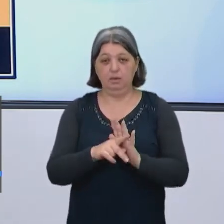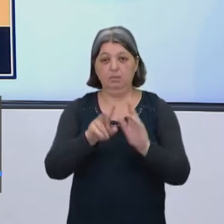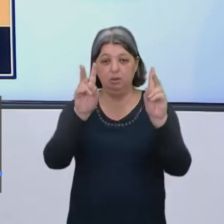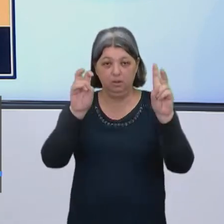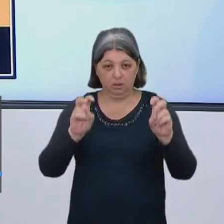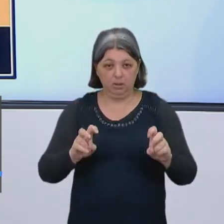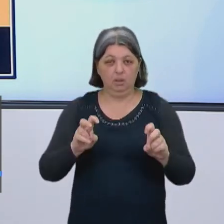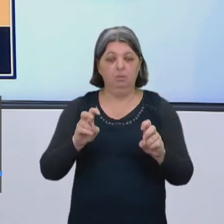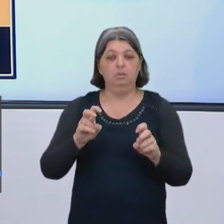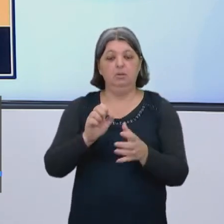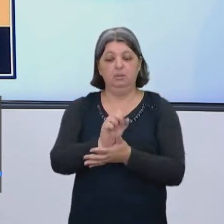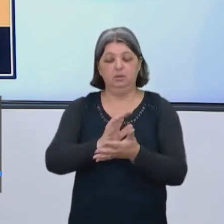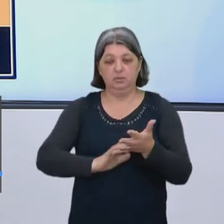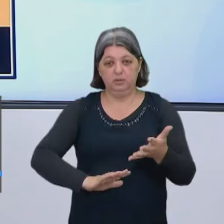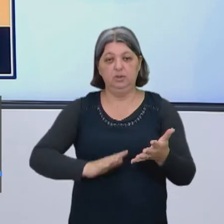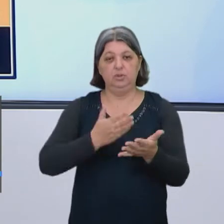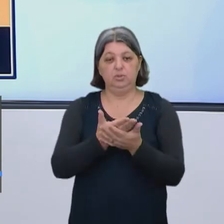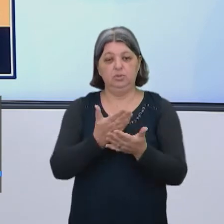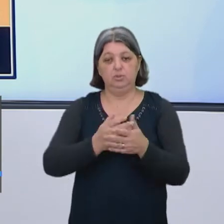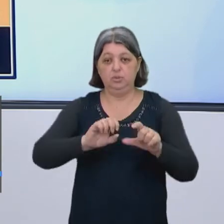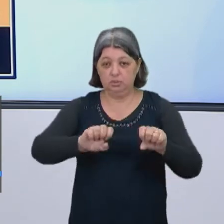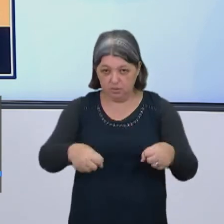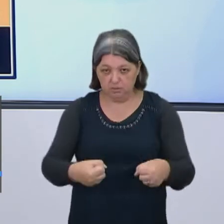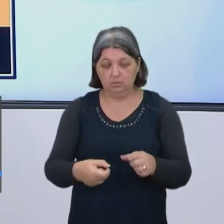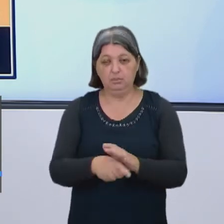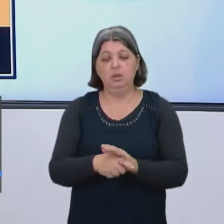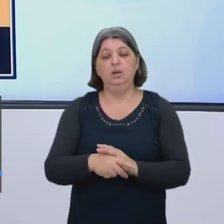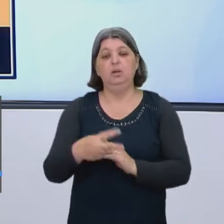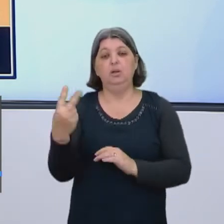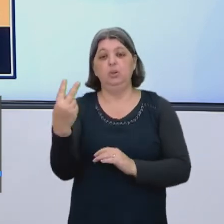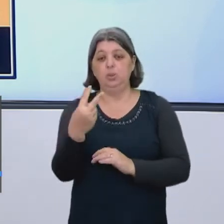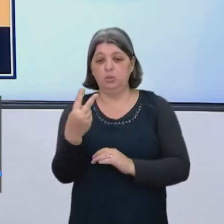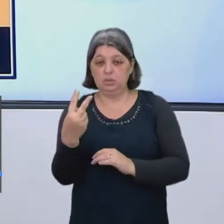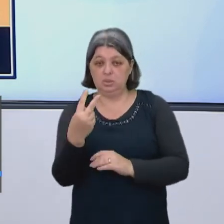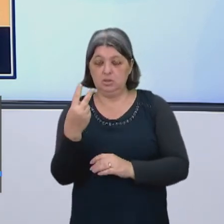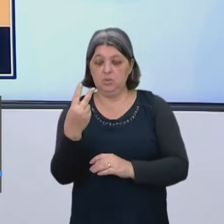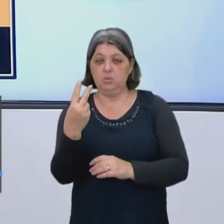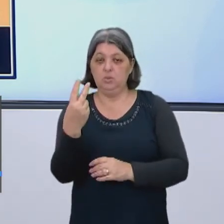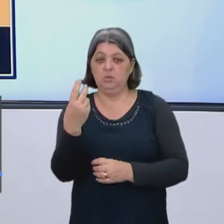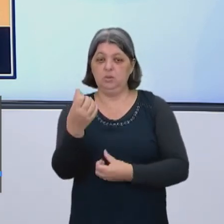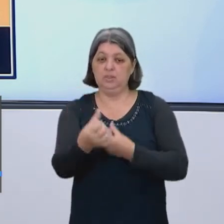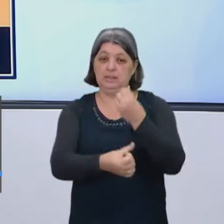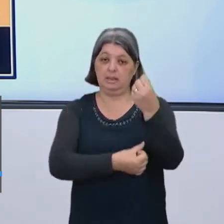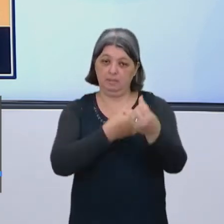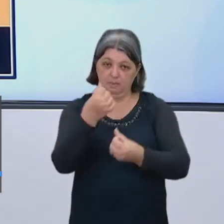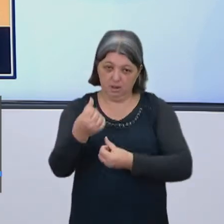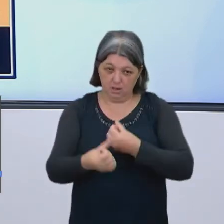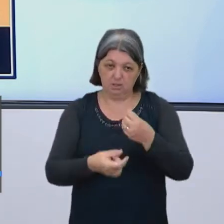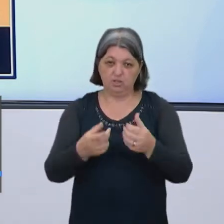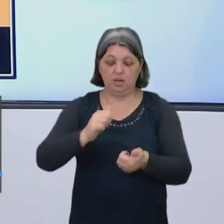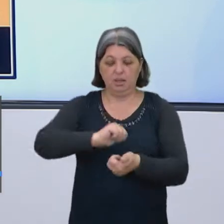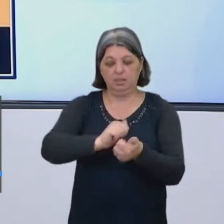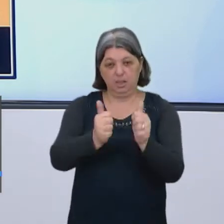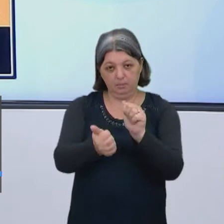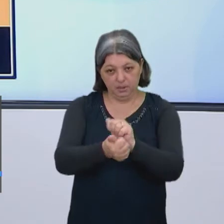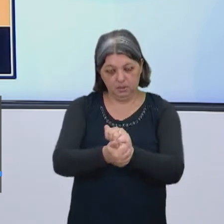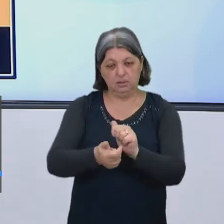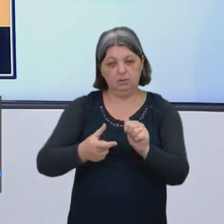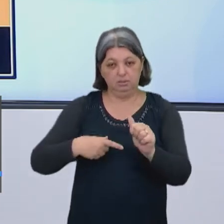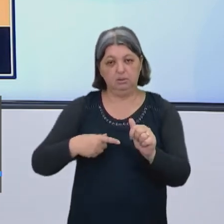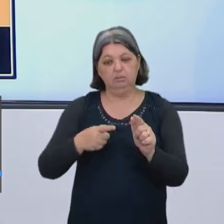aprofundamentos curriculares, e já para o segundo semestre existe um planejamento aí, uma adaptação, terminou